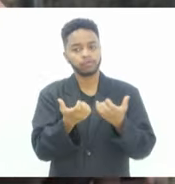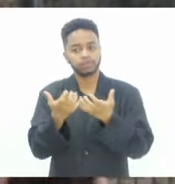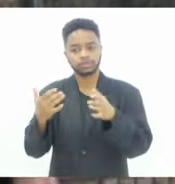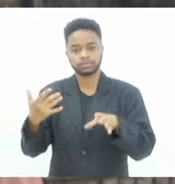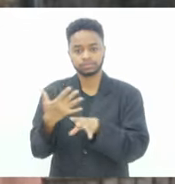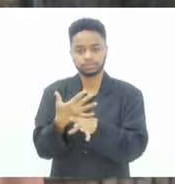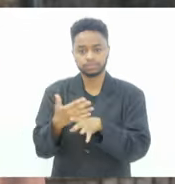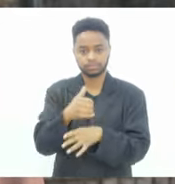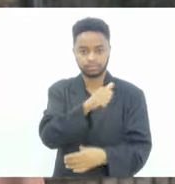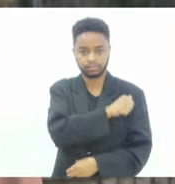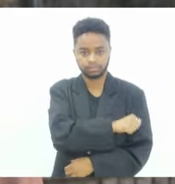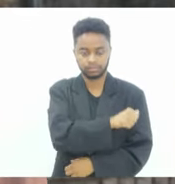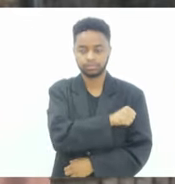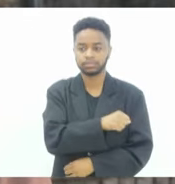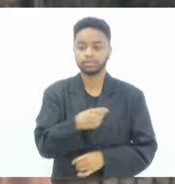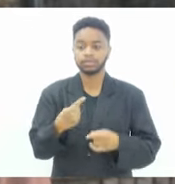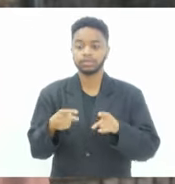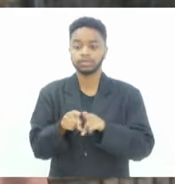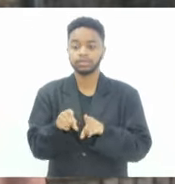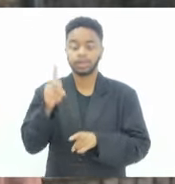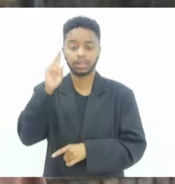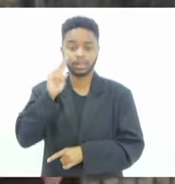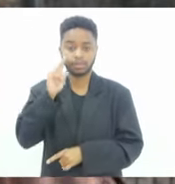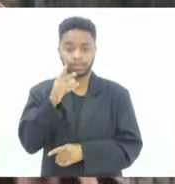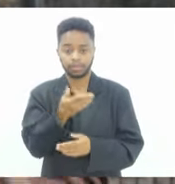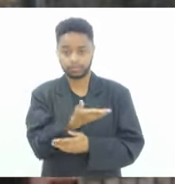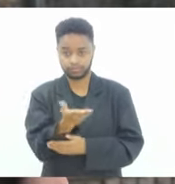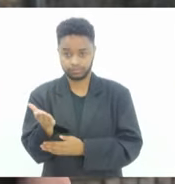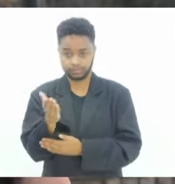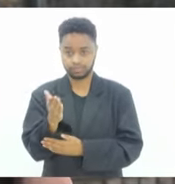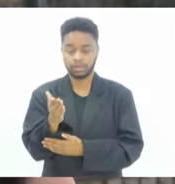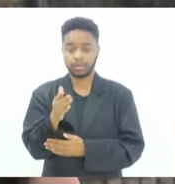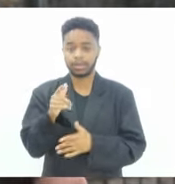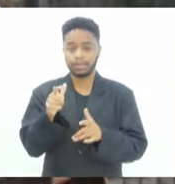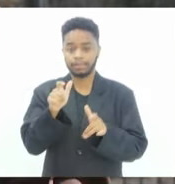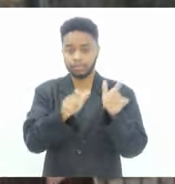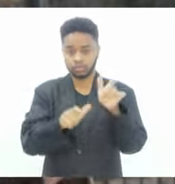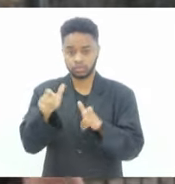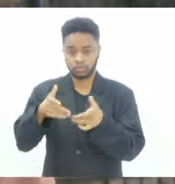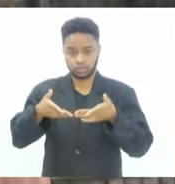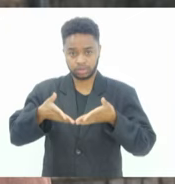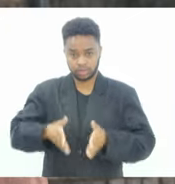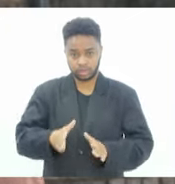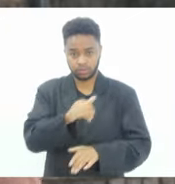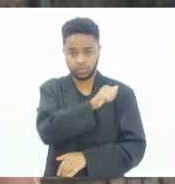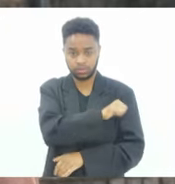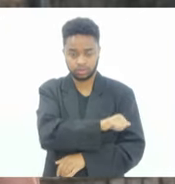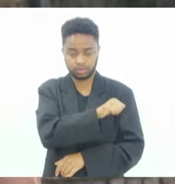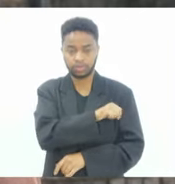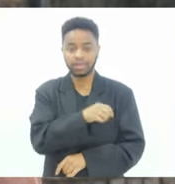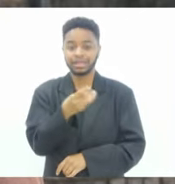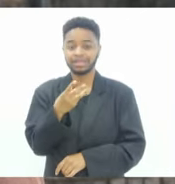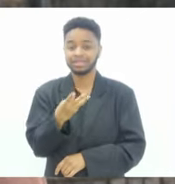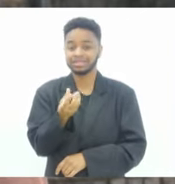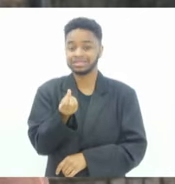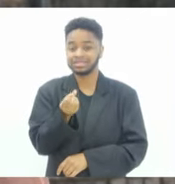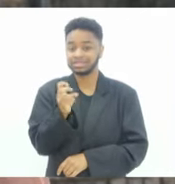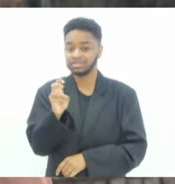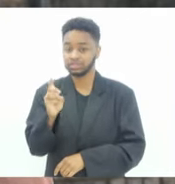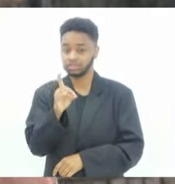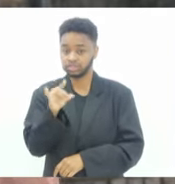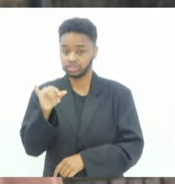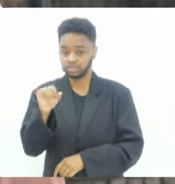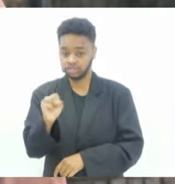do Rio de Janeiro. Recordando a todo carioca, a todo fluminense, que 365 dias por